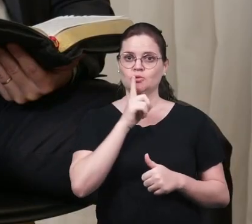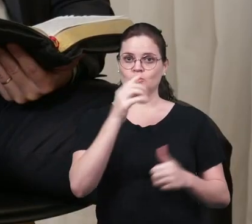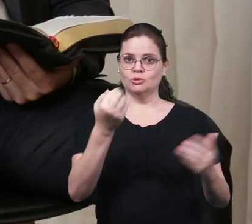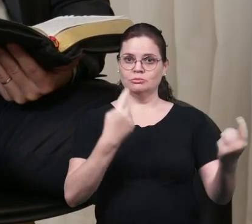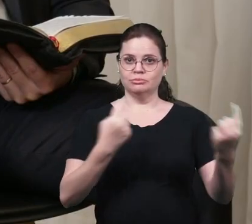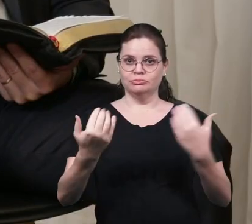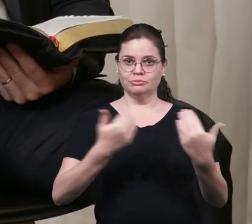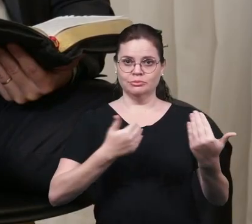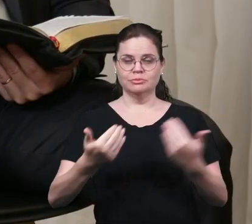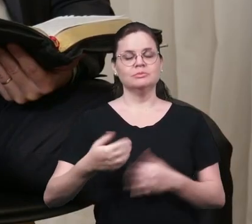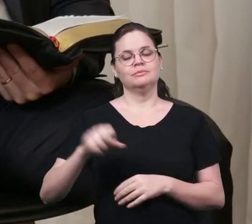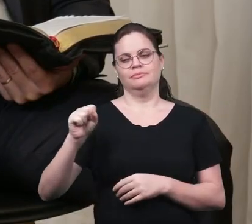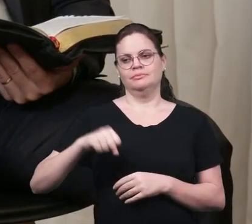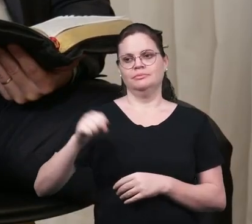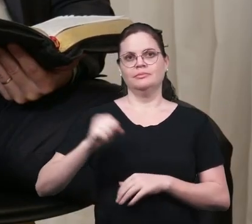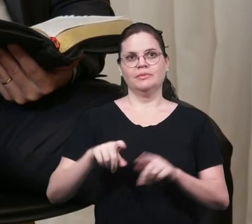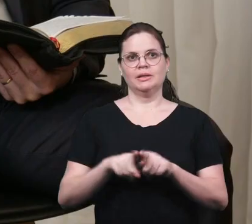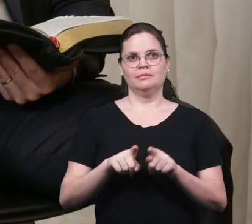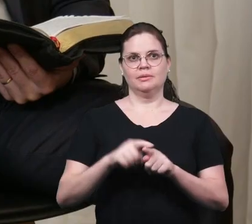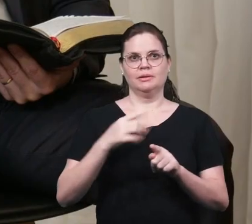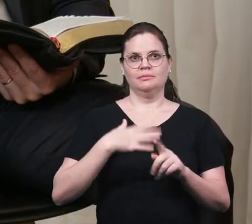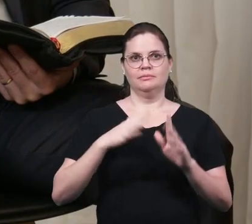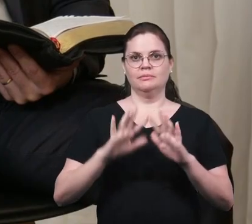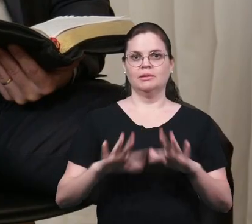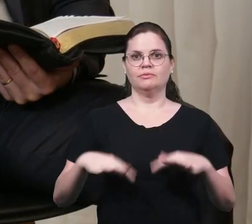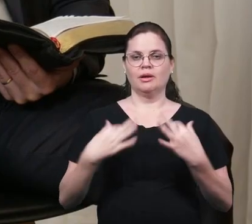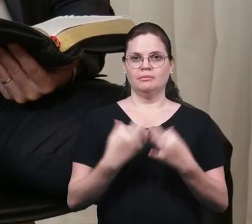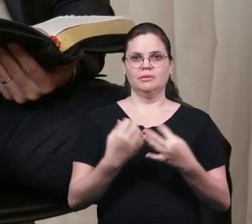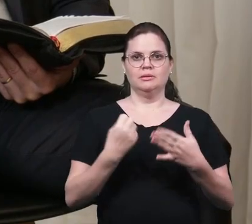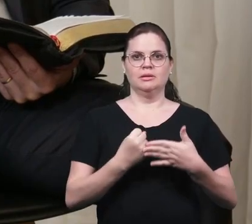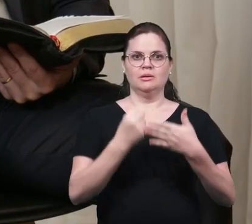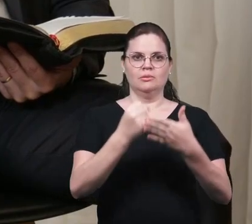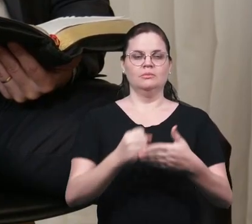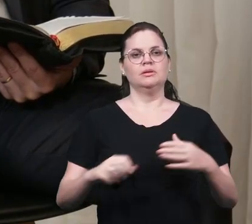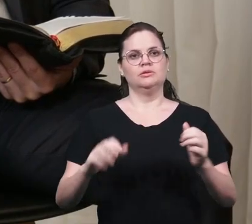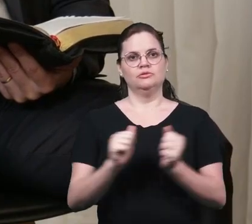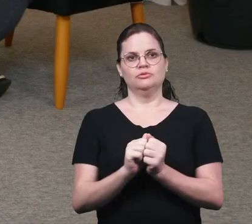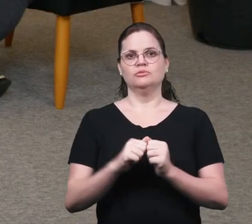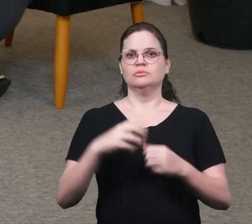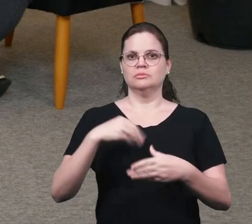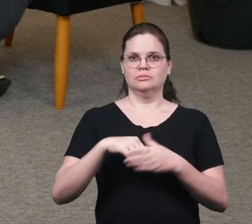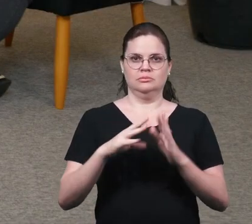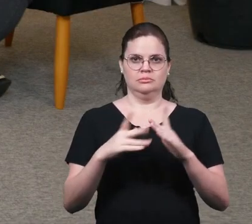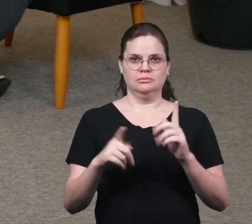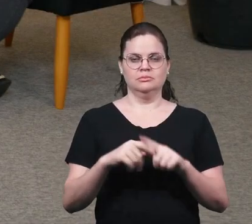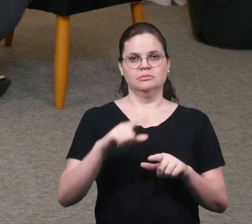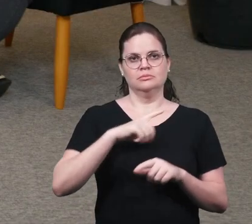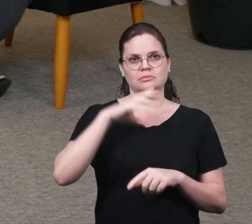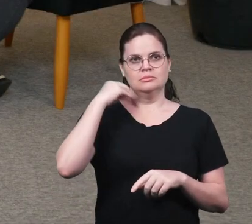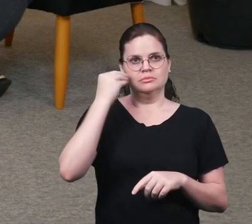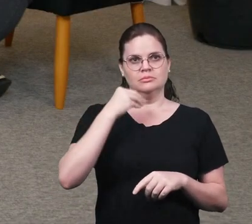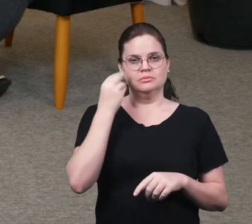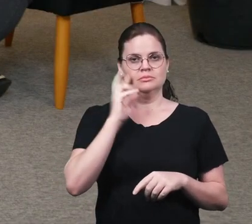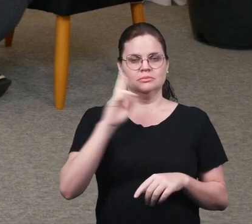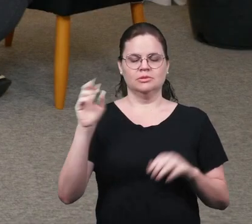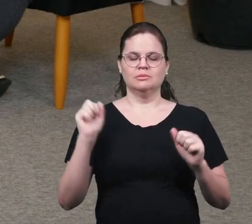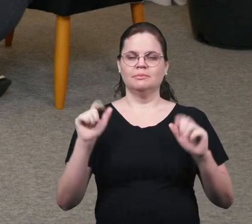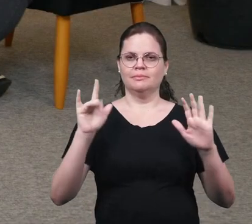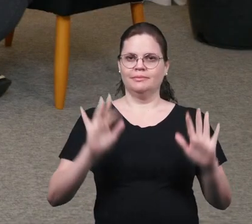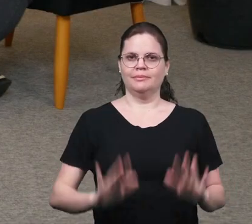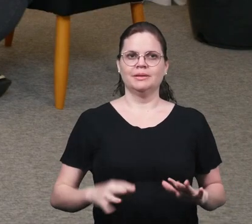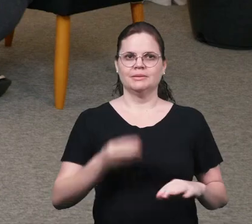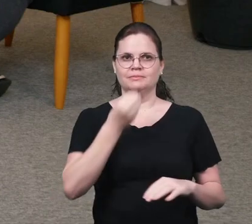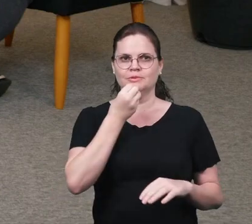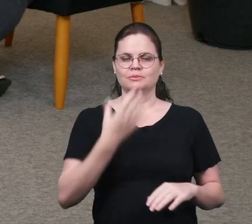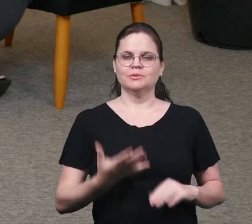Exatamente, e também a família, né, que acompanha eles na igreja, que bom. Tendo experiência com o Senhor. É uma grande bênção. Bom, muito